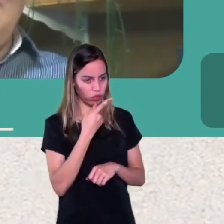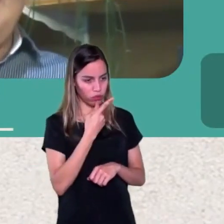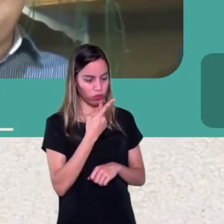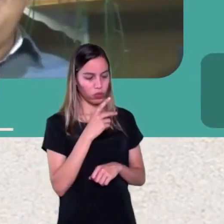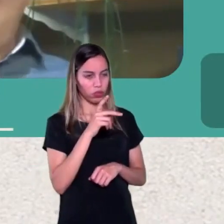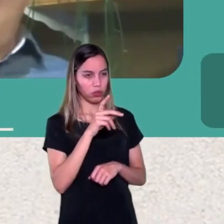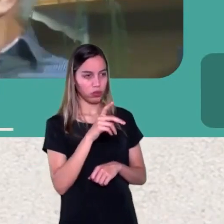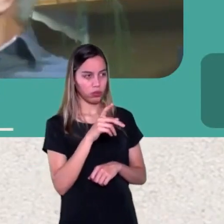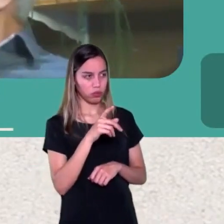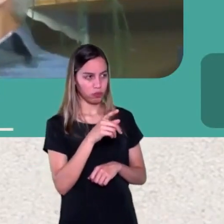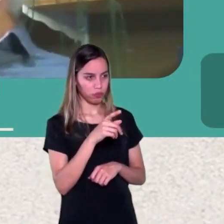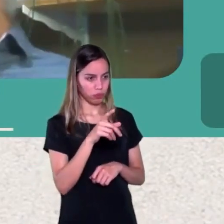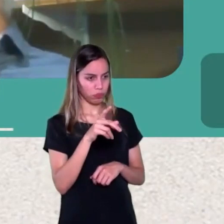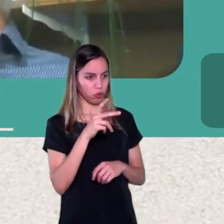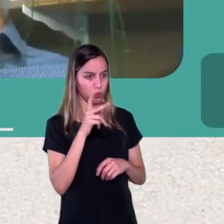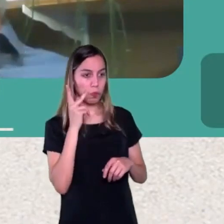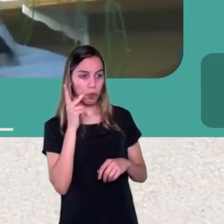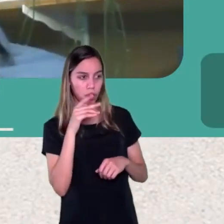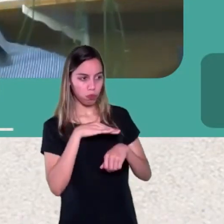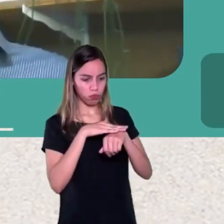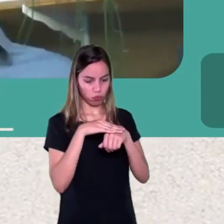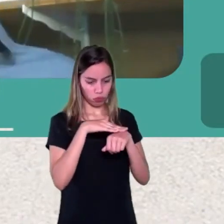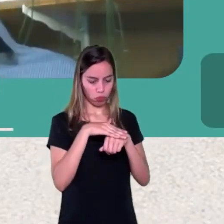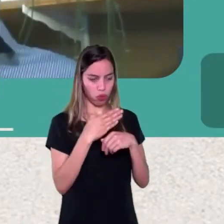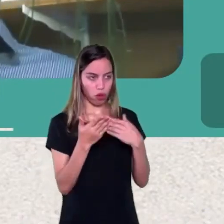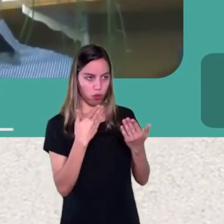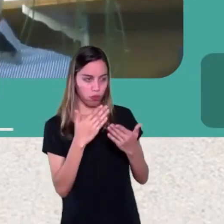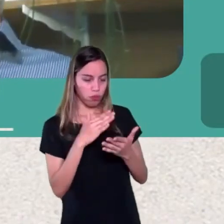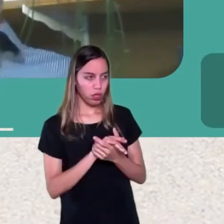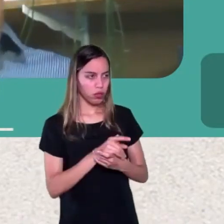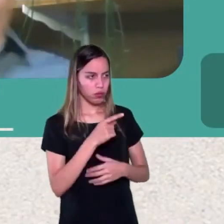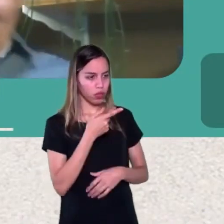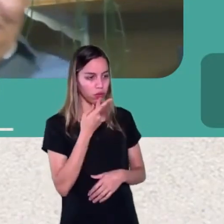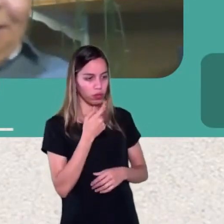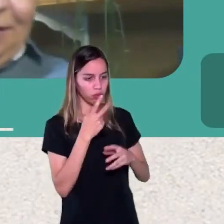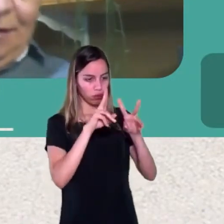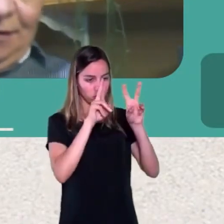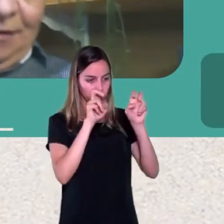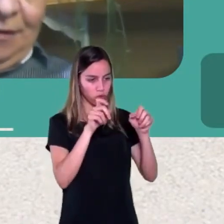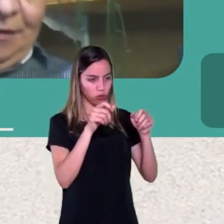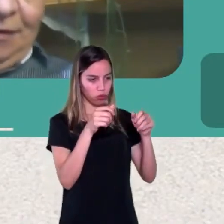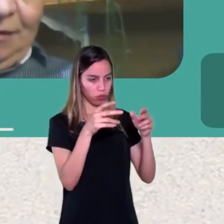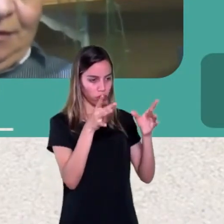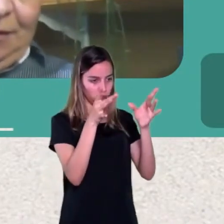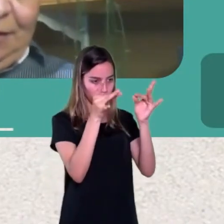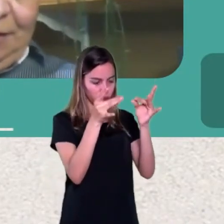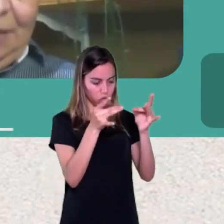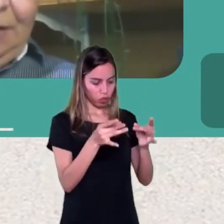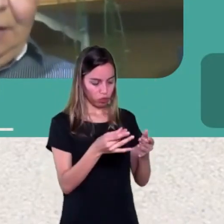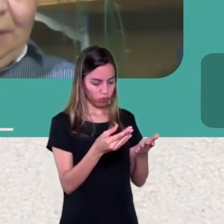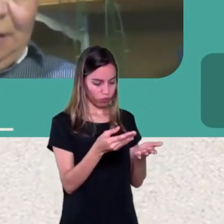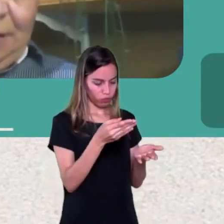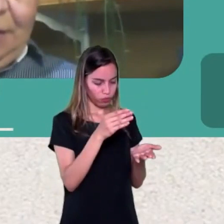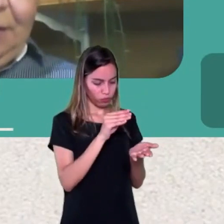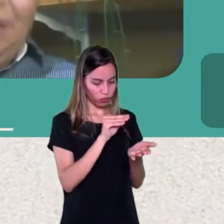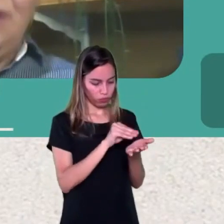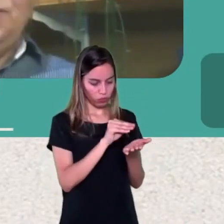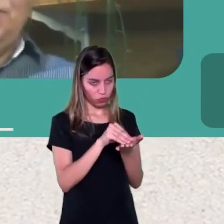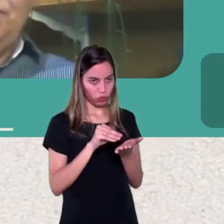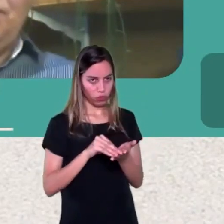com ele, e fala dessa montagem. Eu queria explorar um pouco isso, assim, dessa adaptação, né, do livro para o